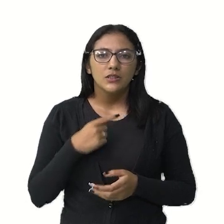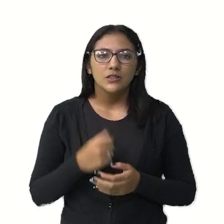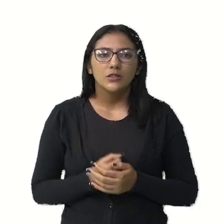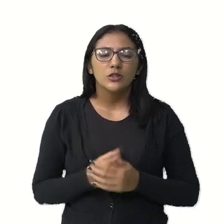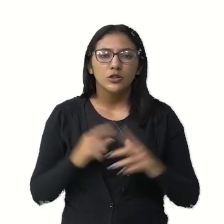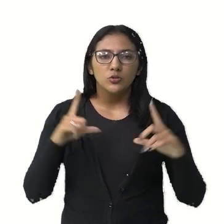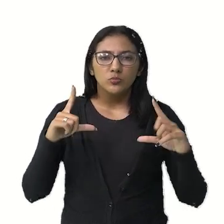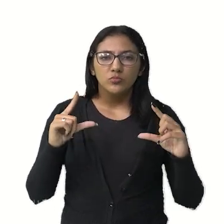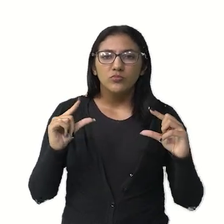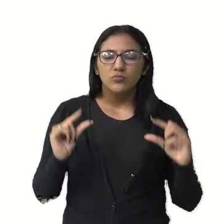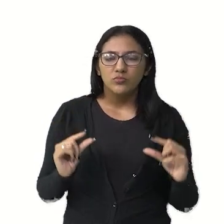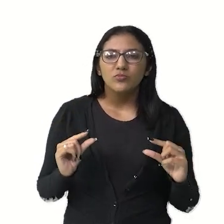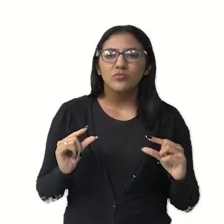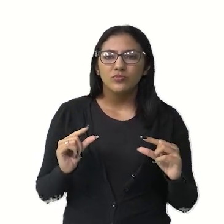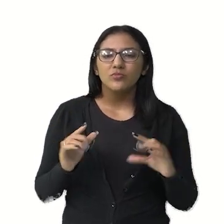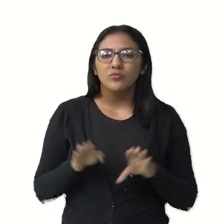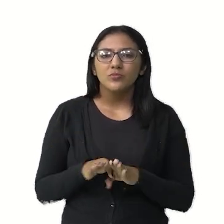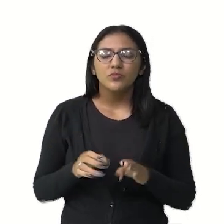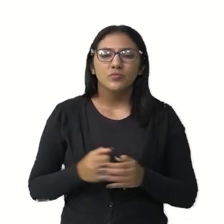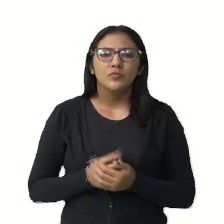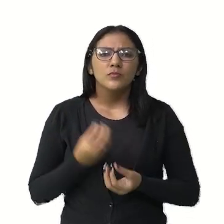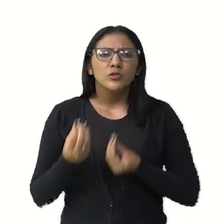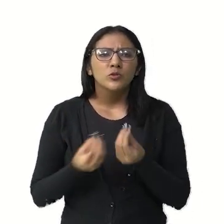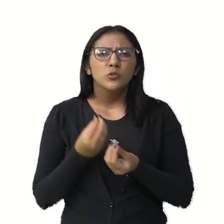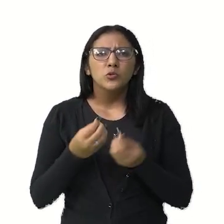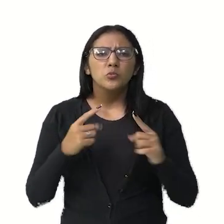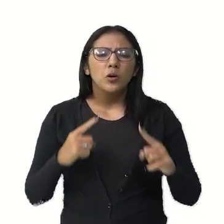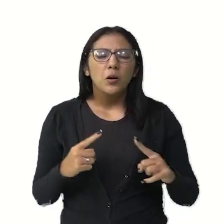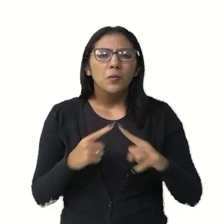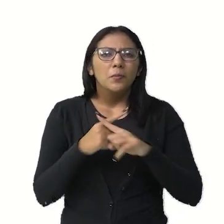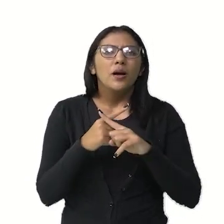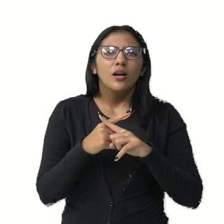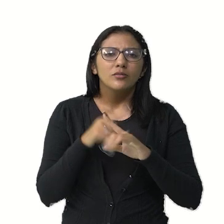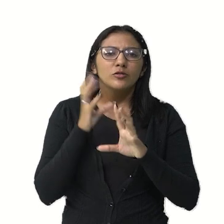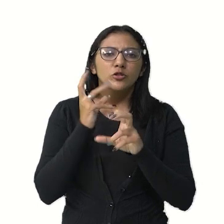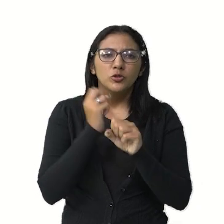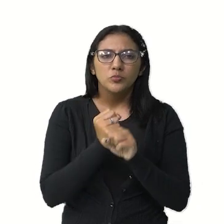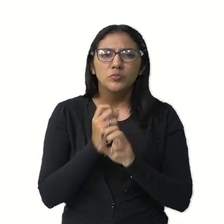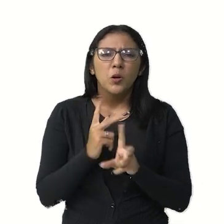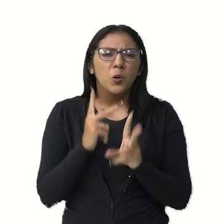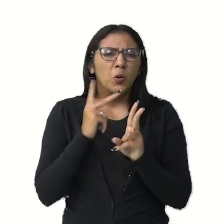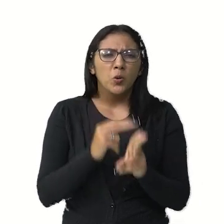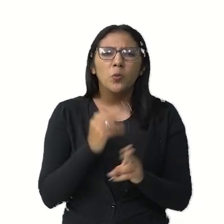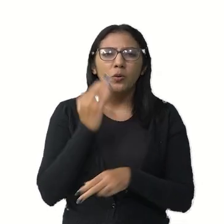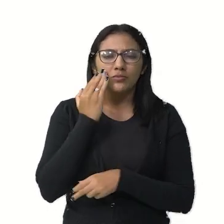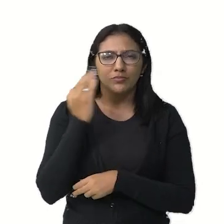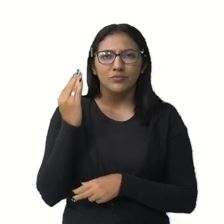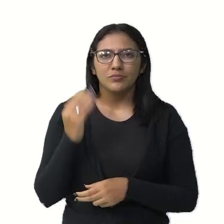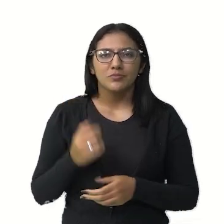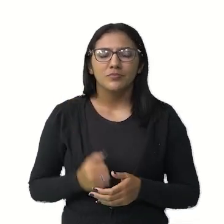proporcionais. Então, como é que a gente resolve isso? Através da regra de 3. Do jeito que está aí, ó.